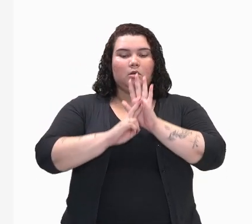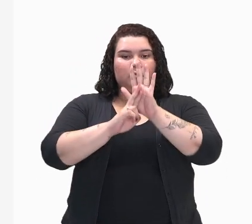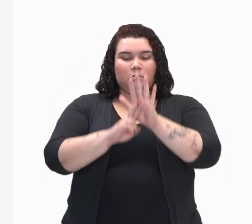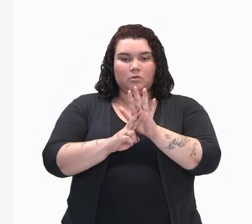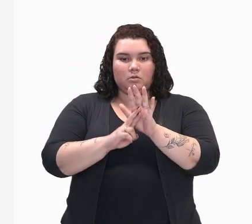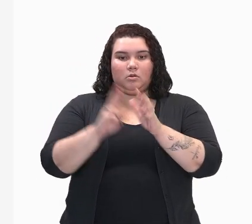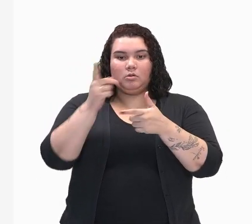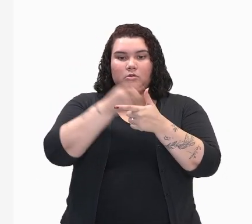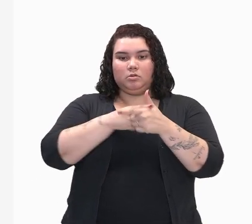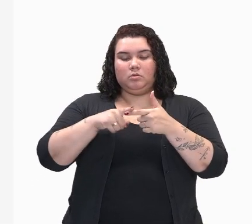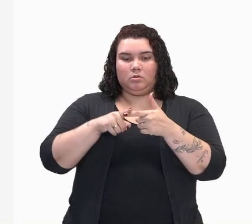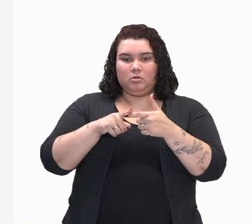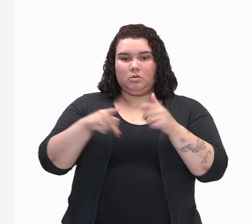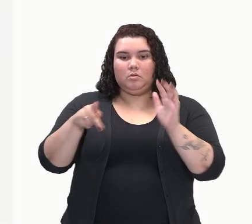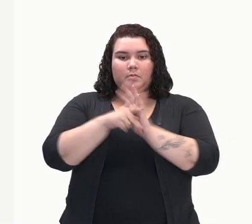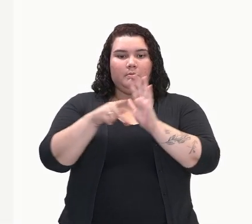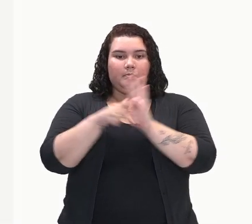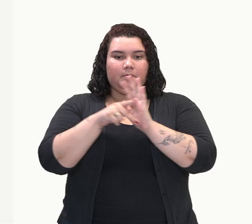dividido